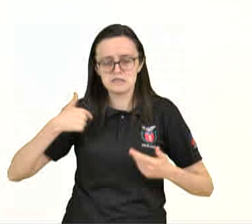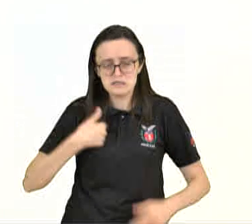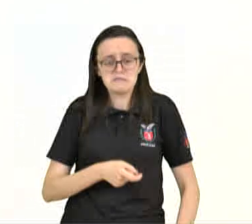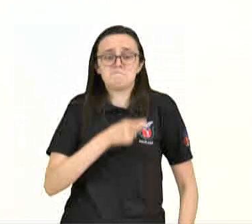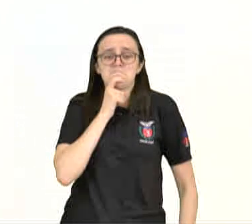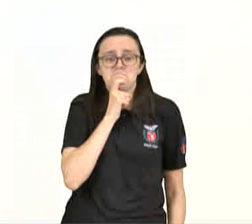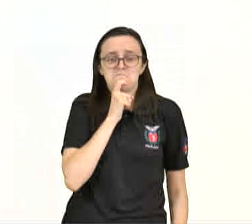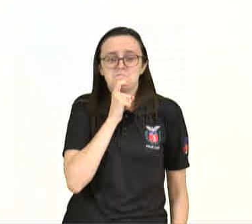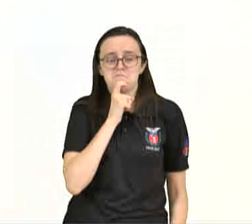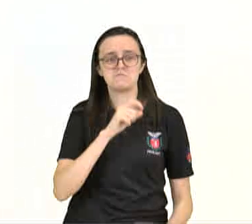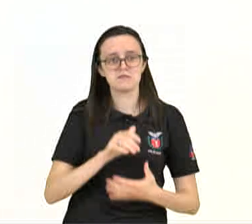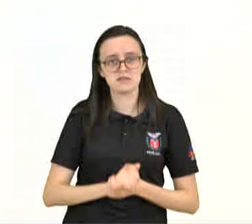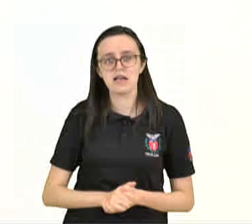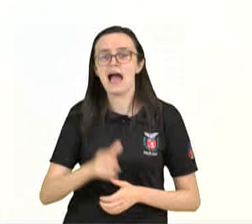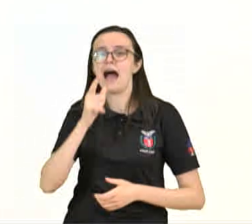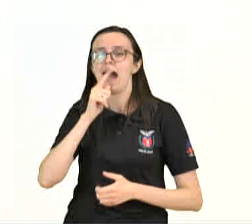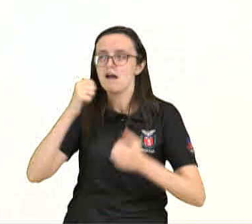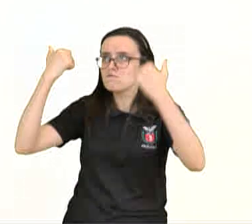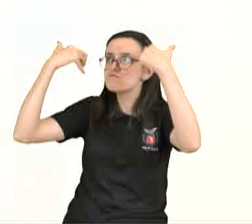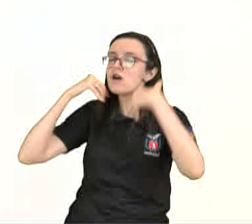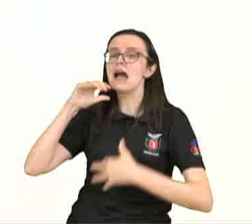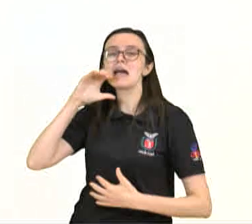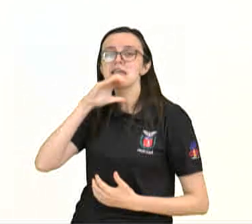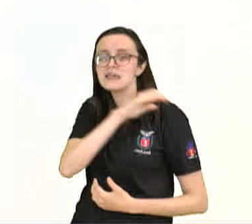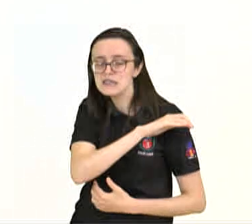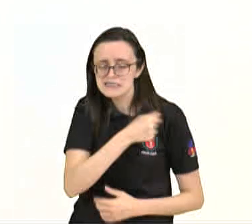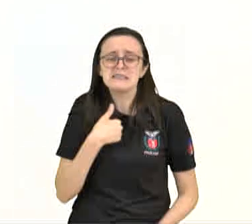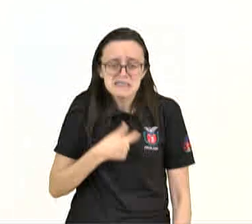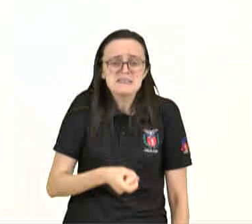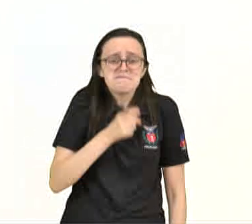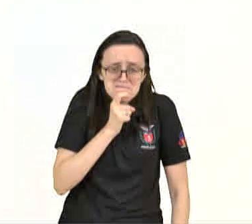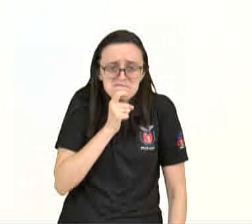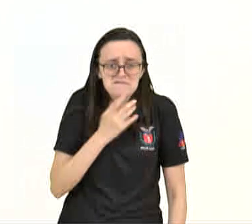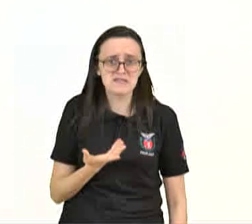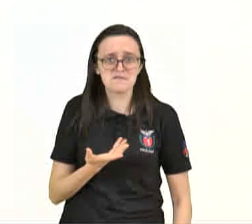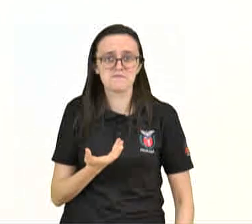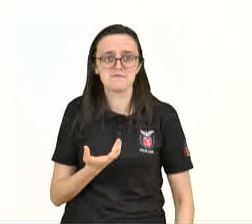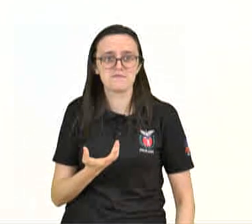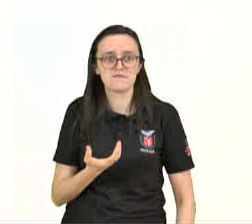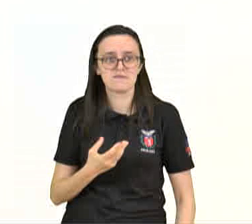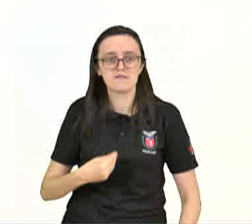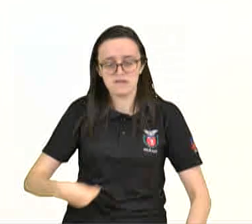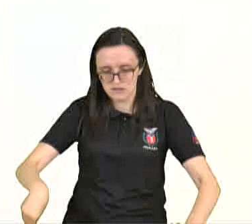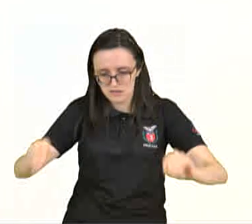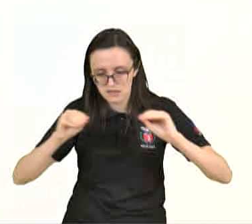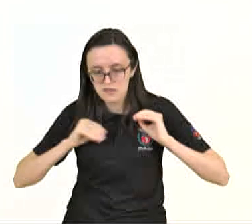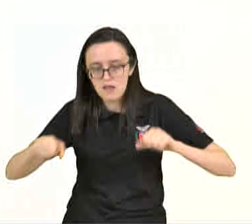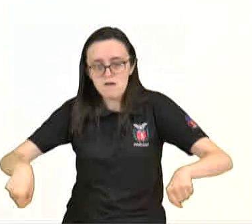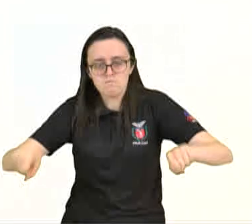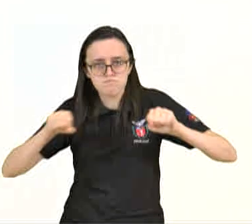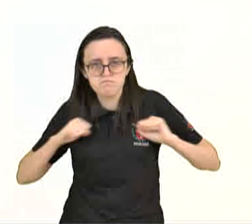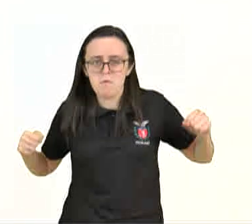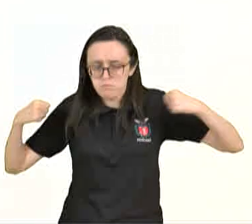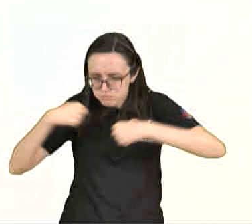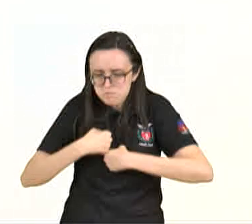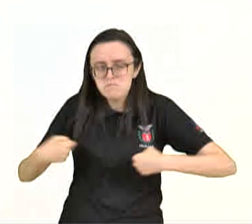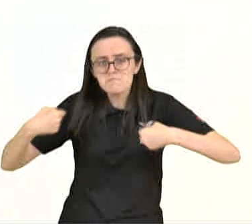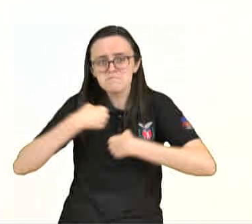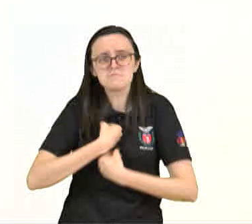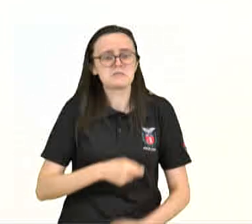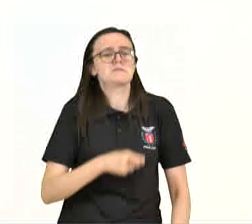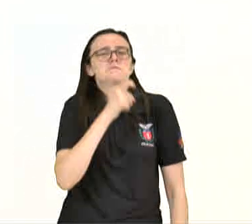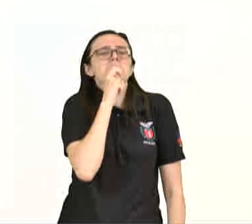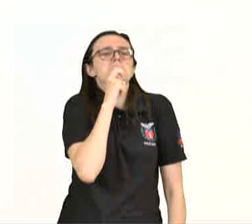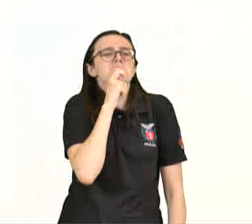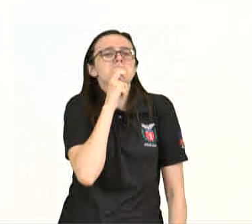frio. Na água quente, tenho frio. Com muitas roupas e cobertores, tenho frio. E no,